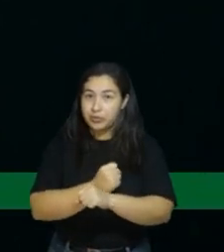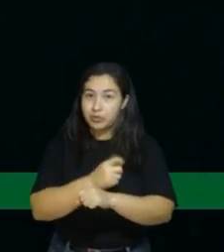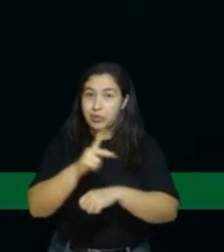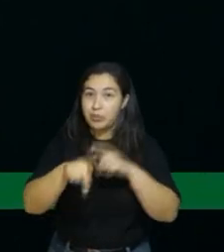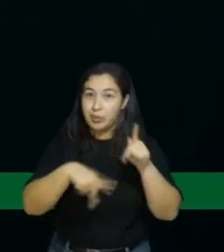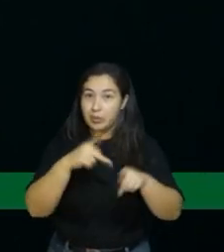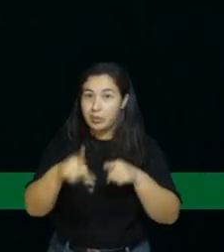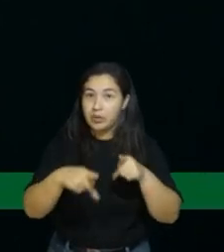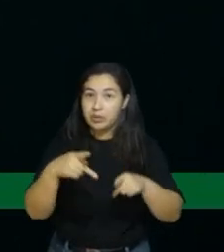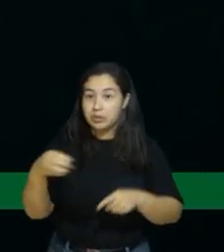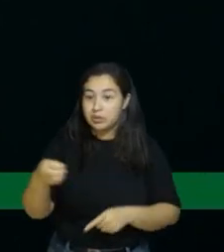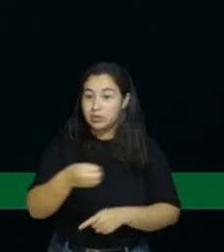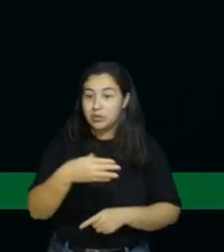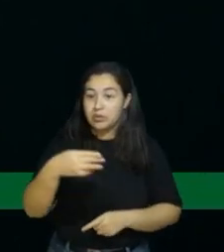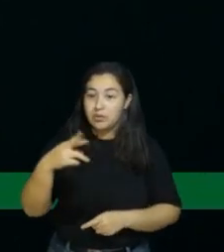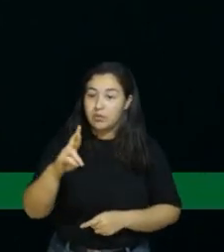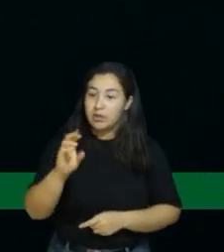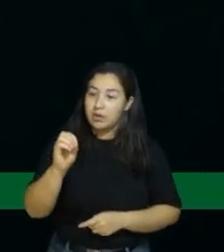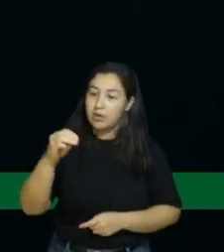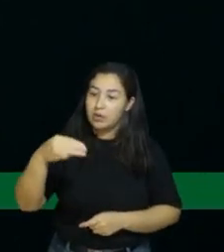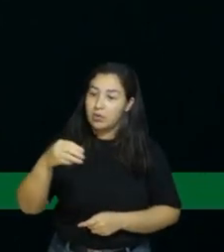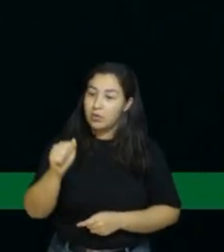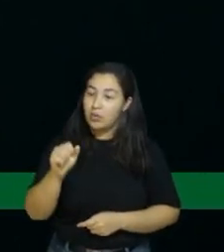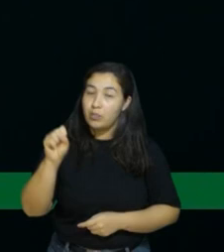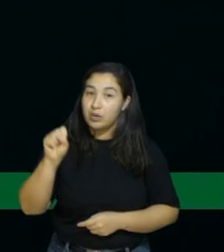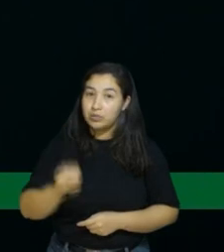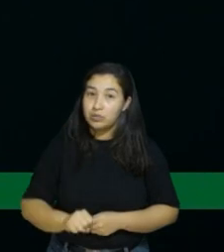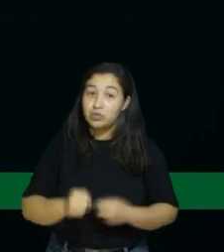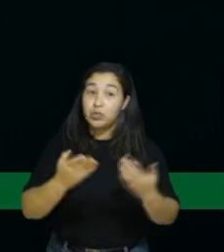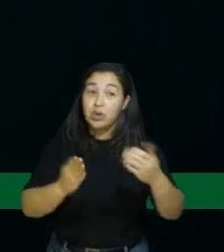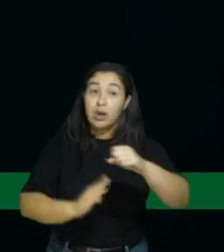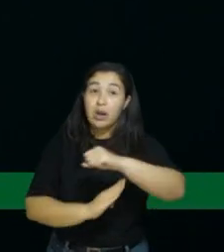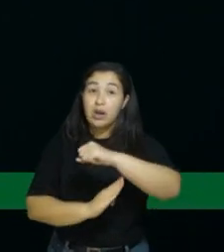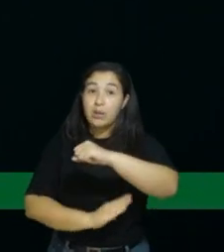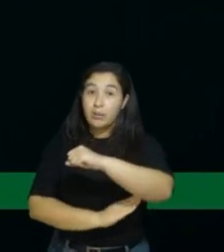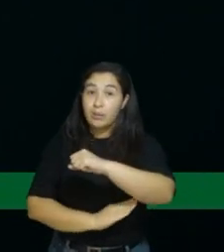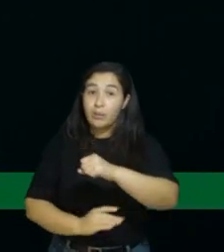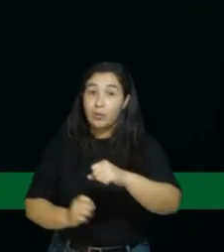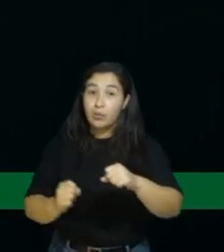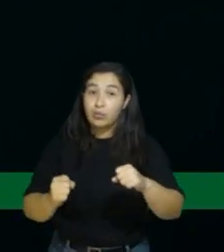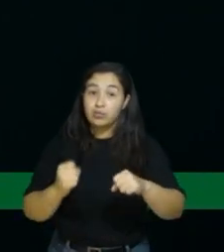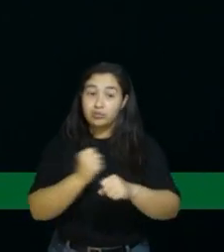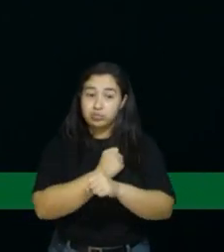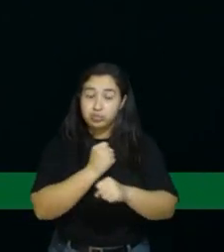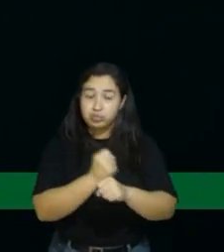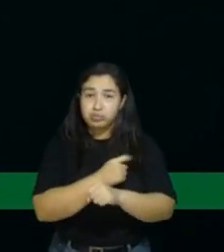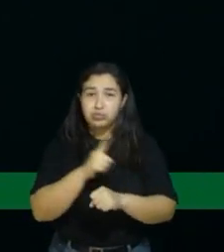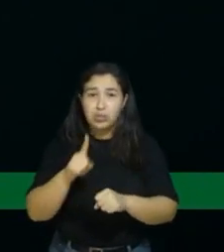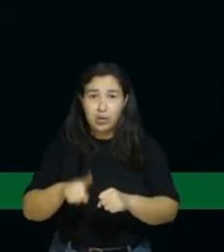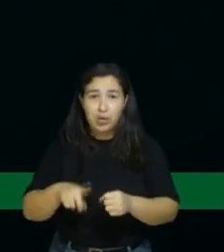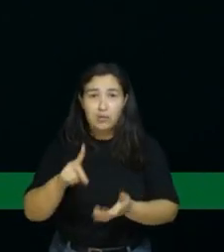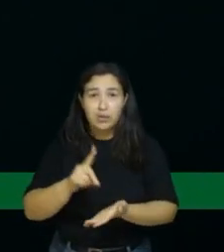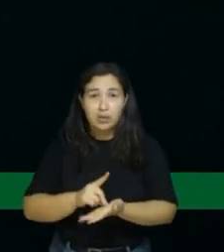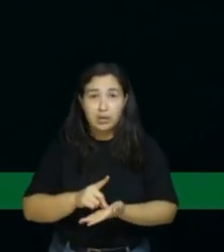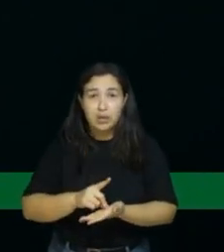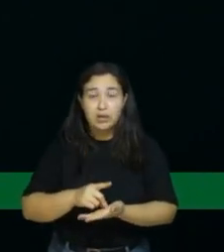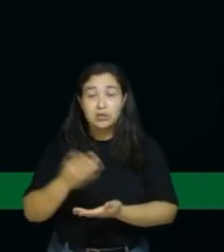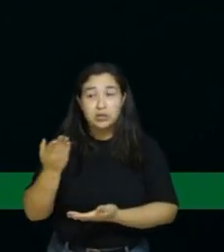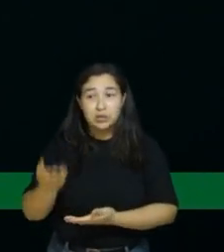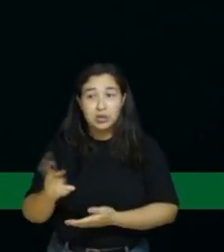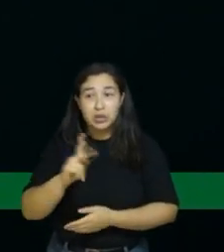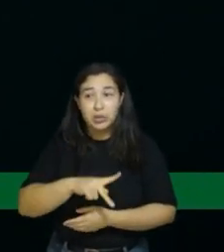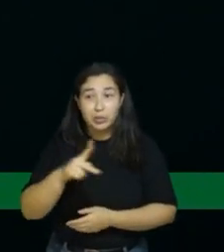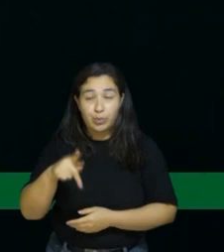depois de ter sido submergida pelas águas está de pé Presidente eh é um exemplo prático da capacidade do nosso